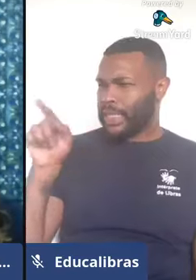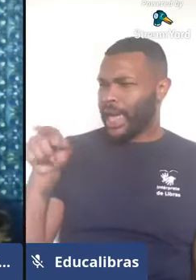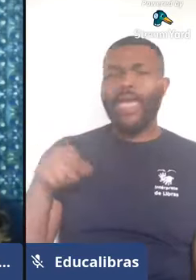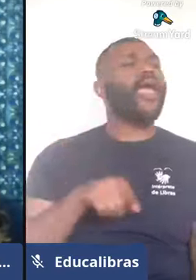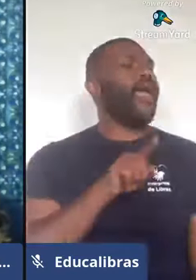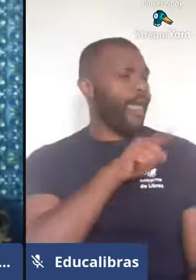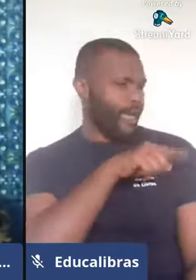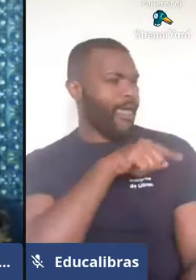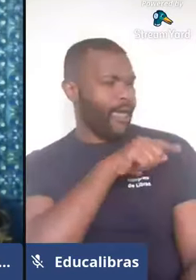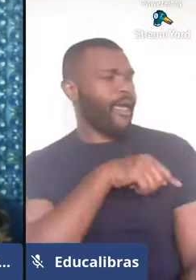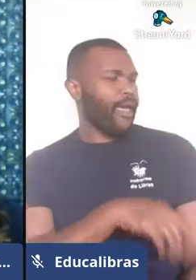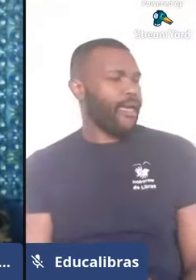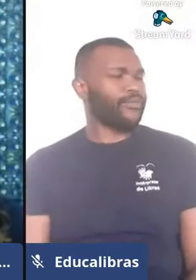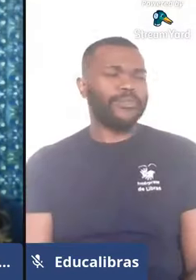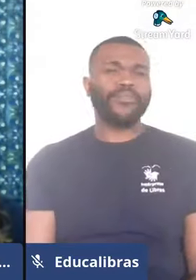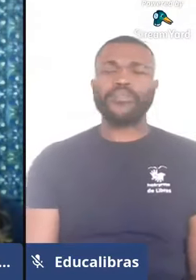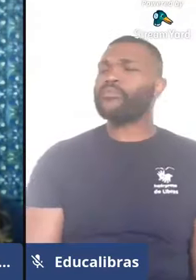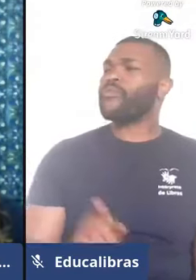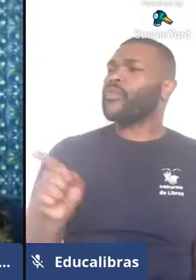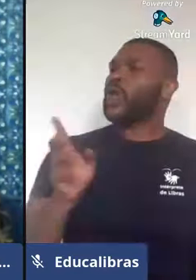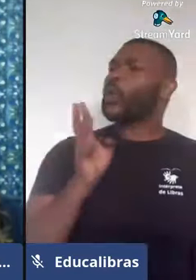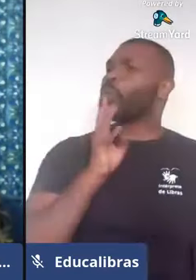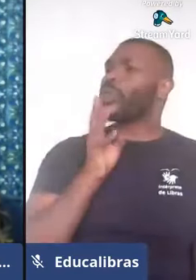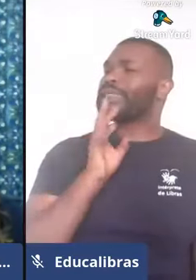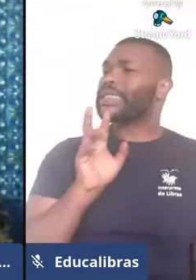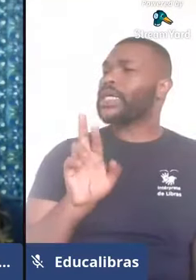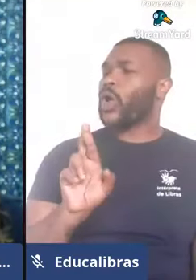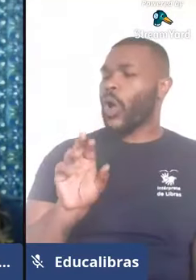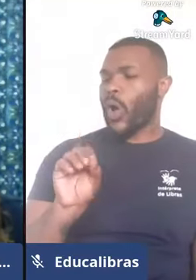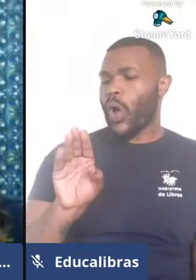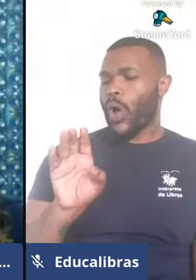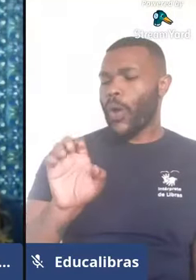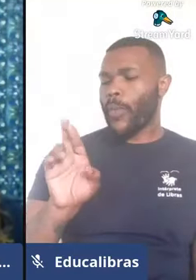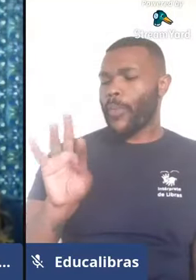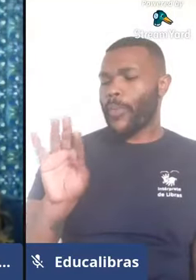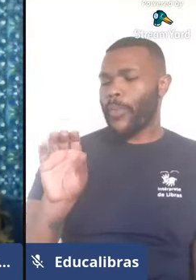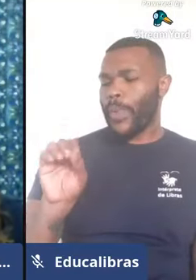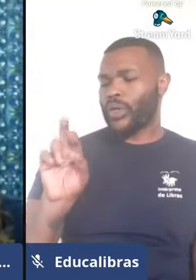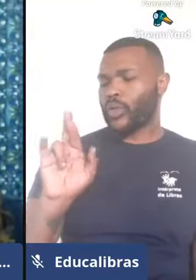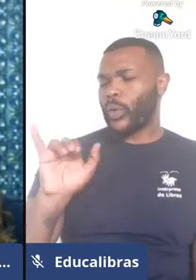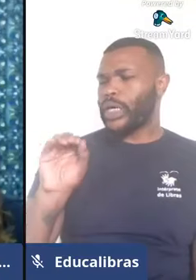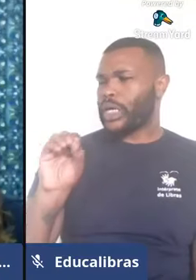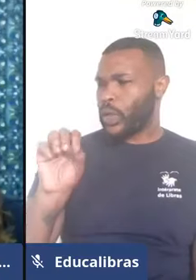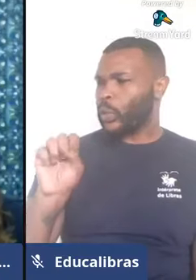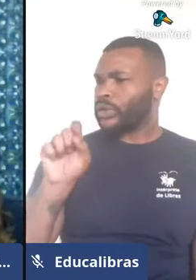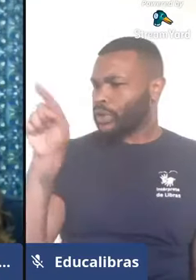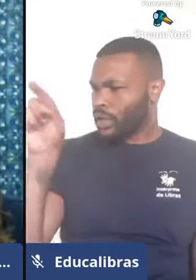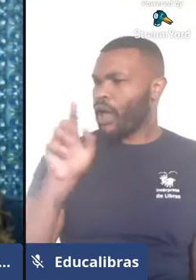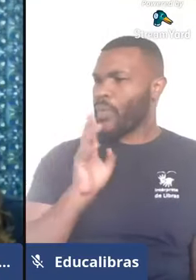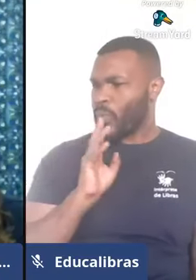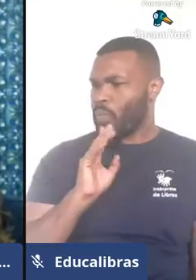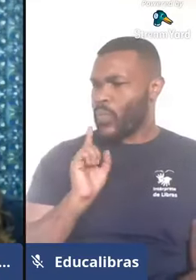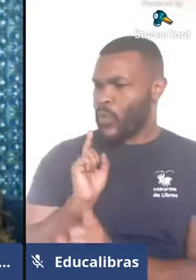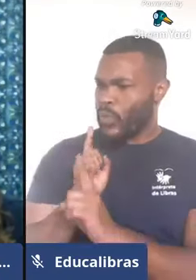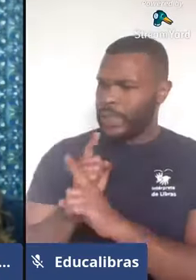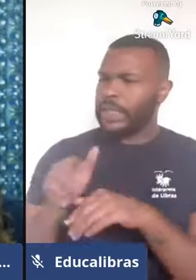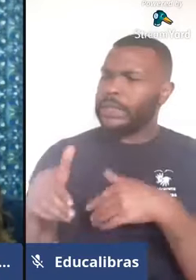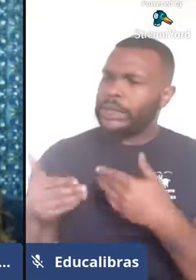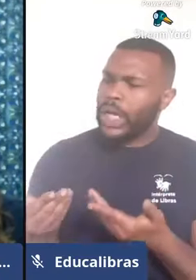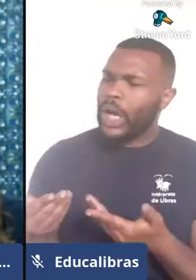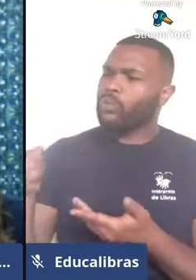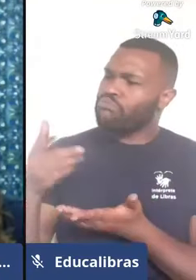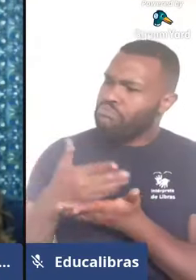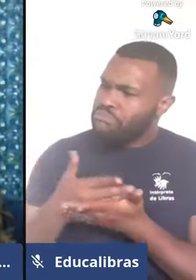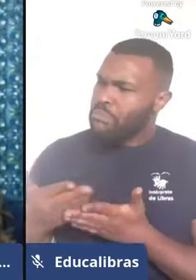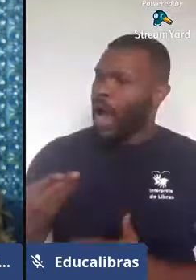isso. Uni Santana. Você conheceu o Roberto Rios lá. Como é que começou? Bom, você ficou amiga dele, o